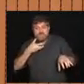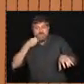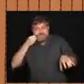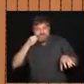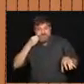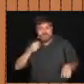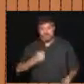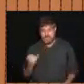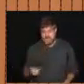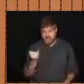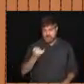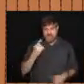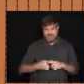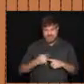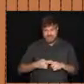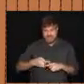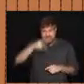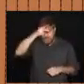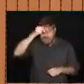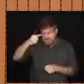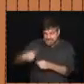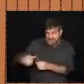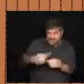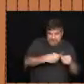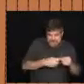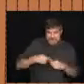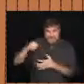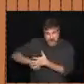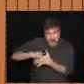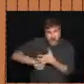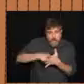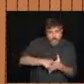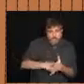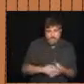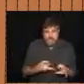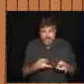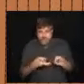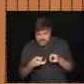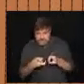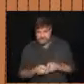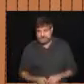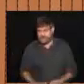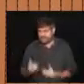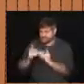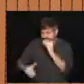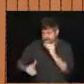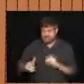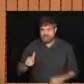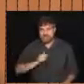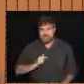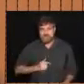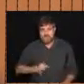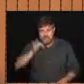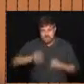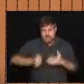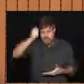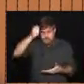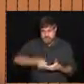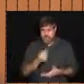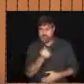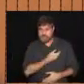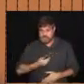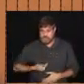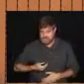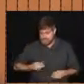registrar, porque é uma luta dos prefeitos. Veja vocês que incoerência. O TCE, no